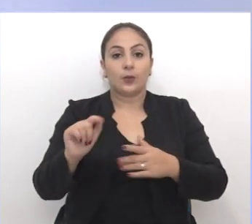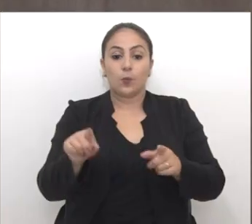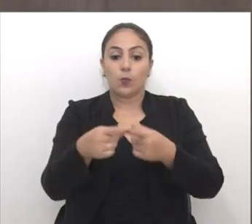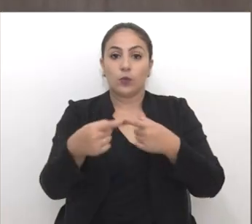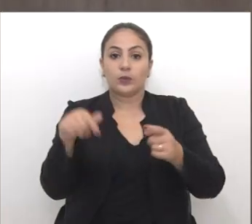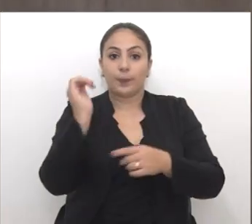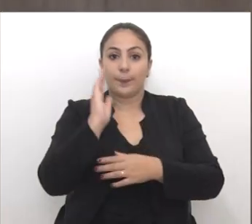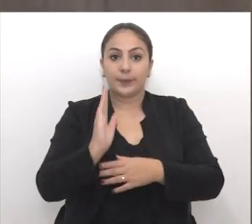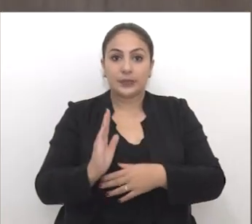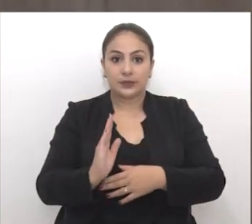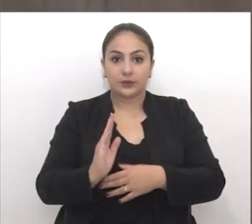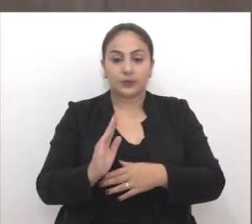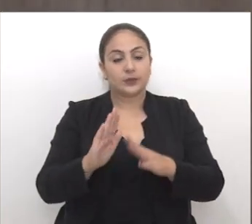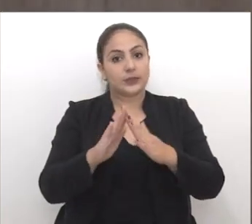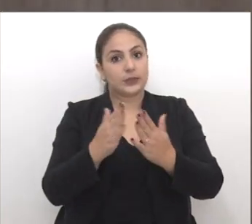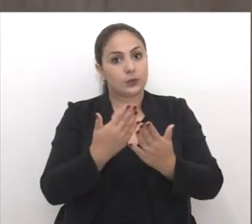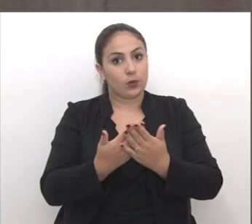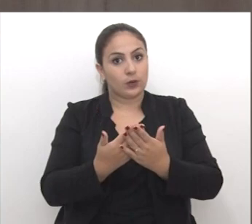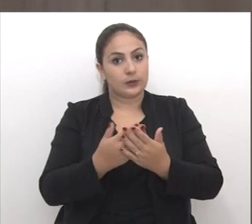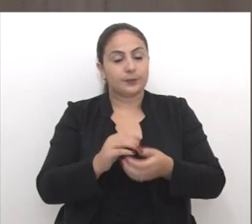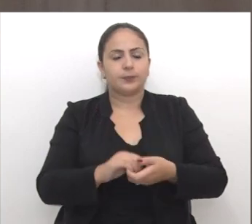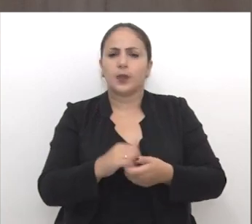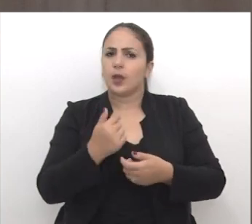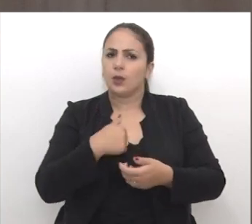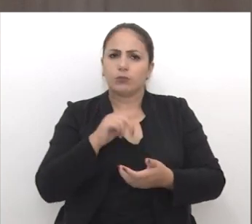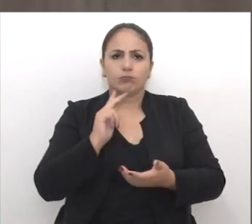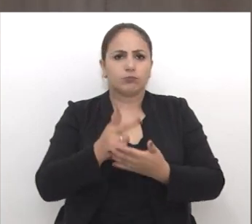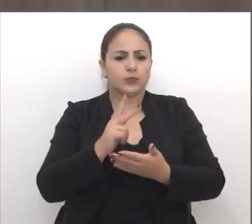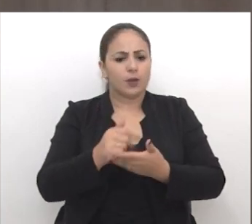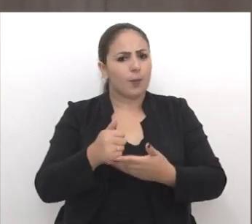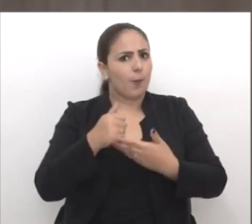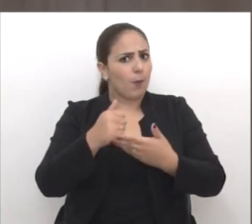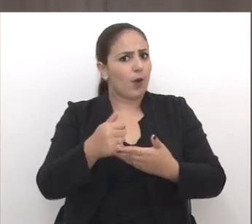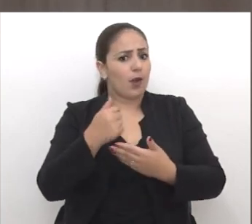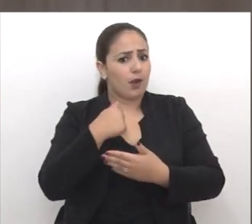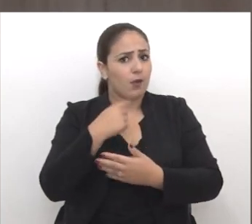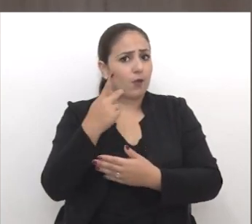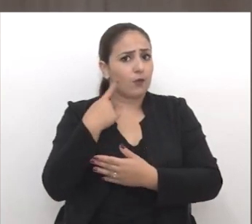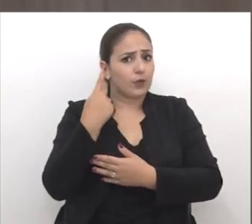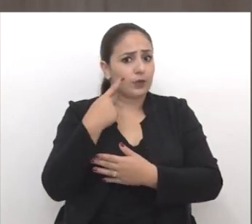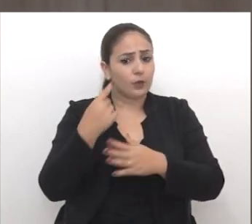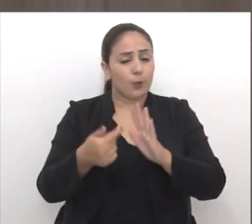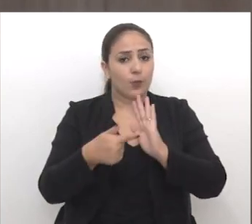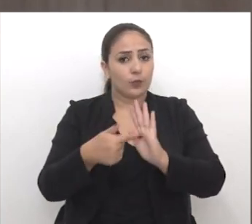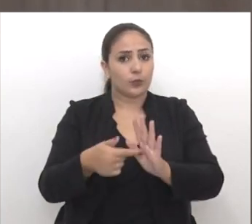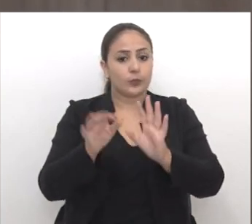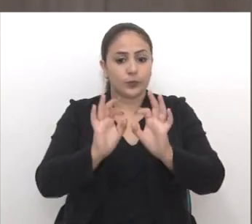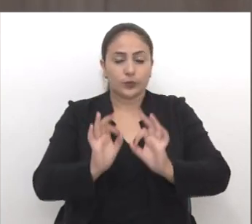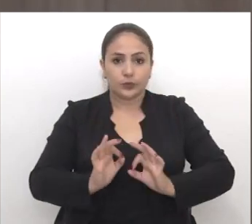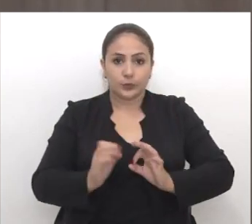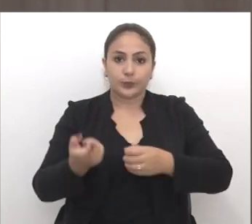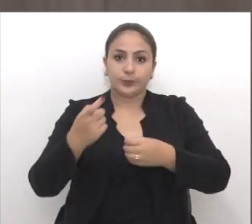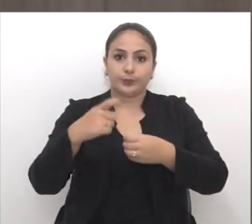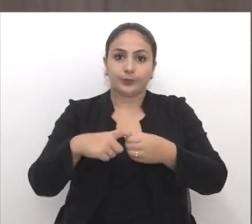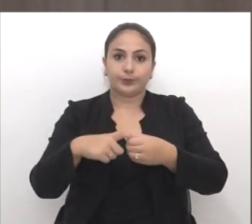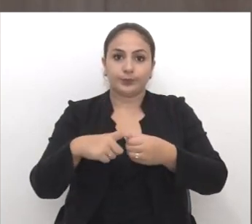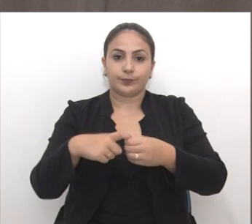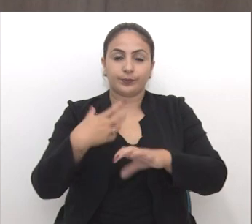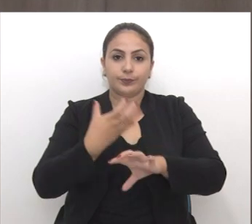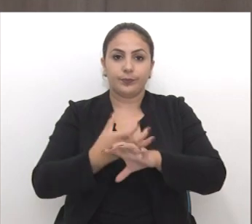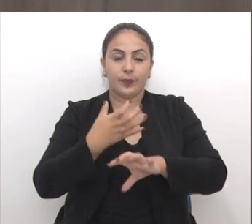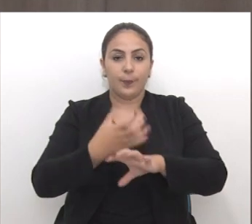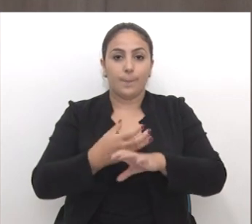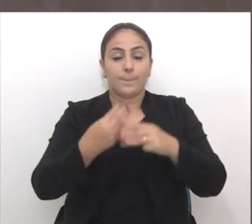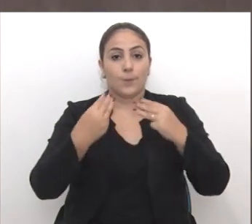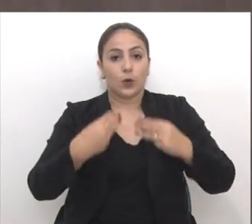escolas. Eu sempre fui favorável, tanto que, como tu falou, fui um dos vereadores que apresentou o projeto, para a volta da educação moral e cívica